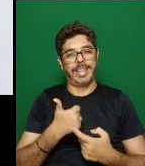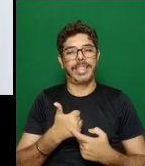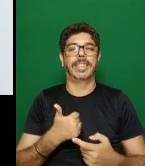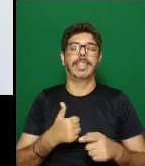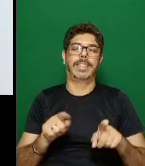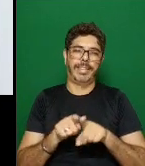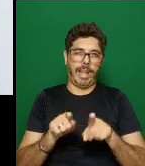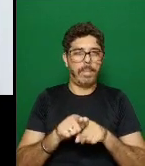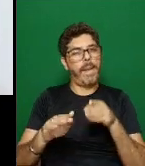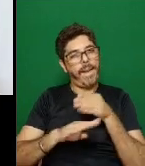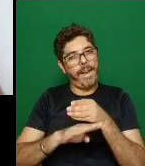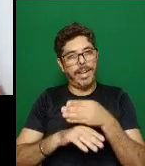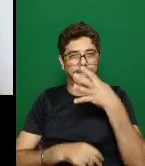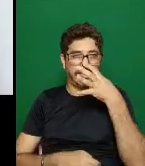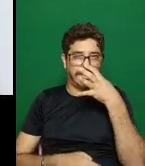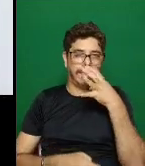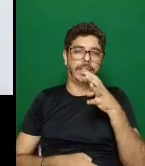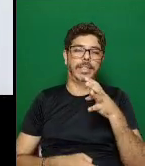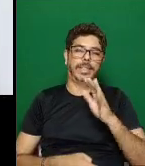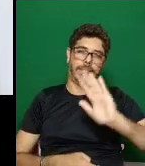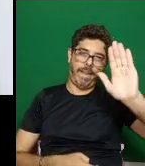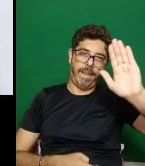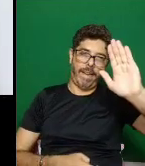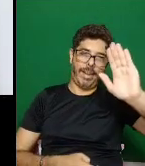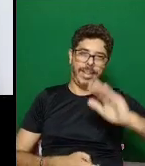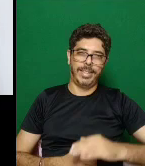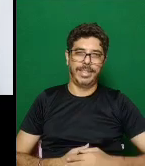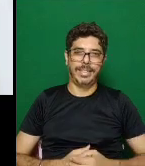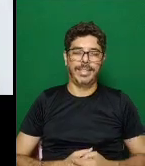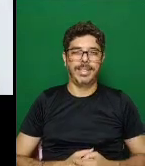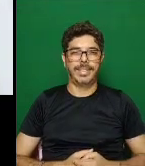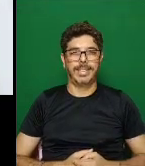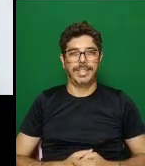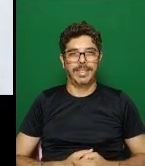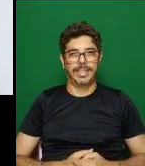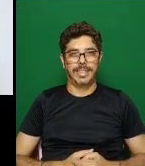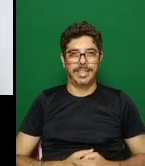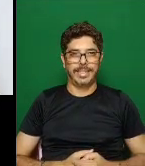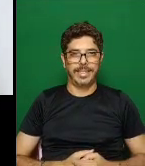saia do canal sem se inscrever. Tenha verve científica. Abraço e até a próxima!